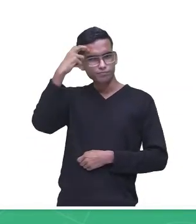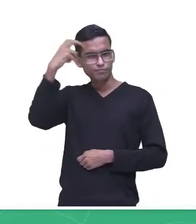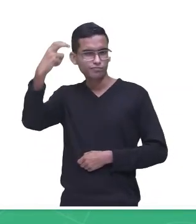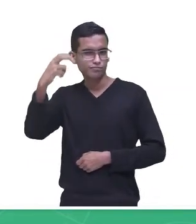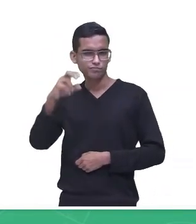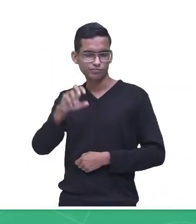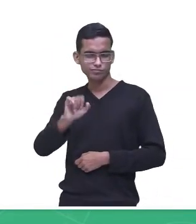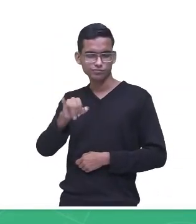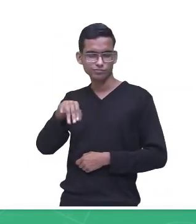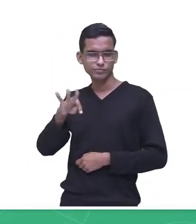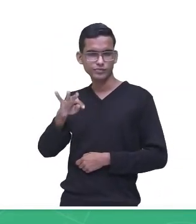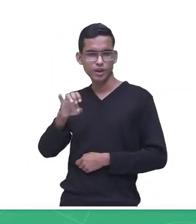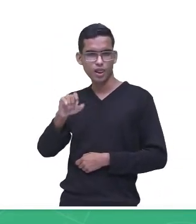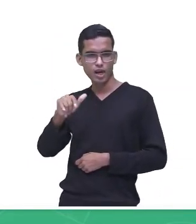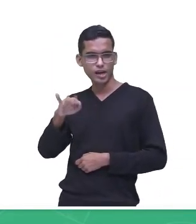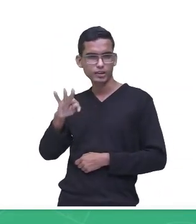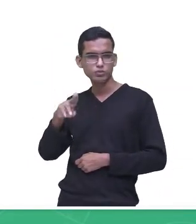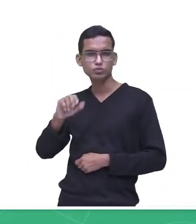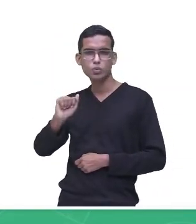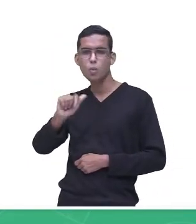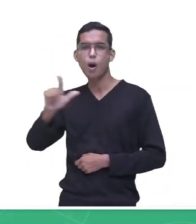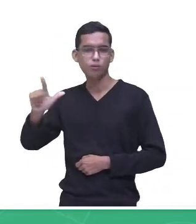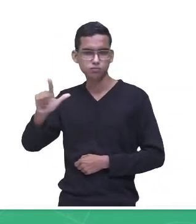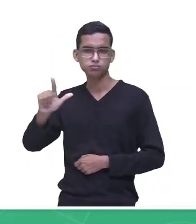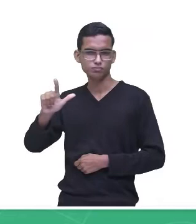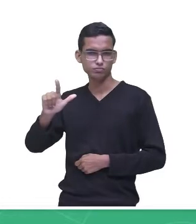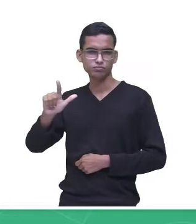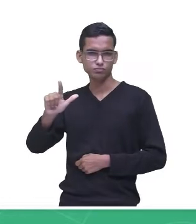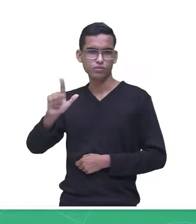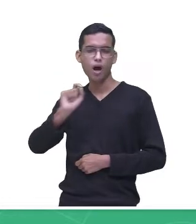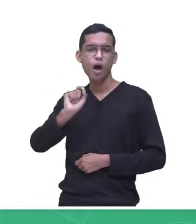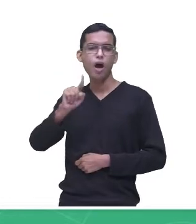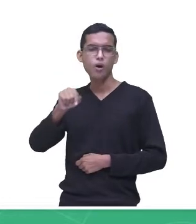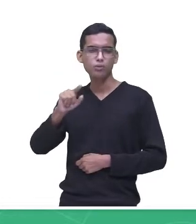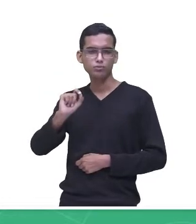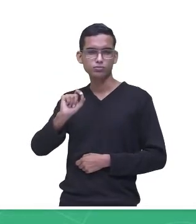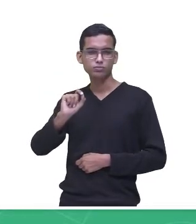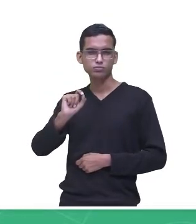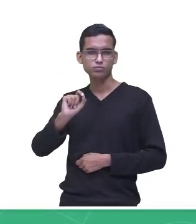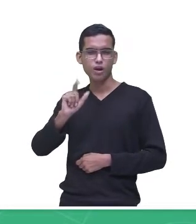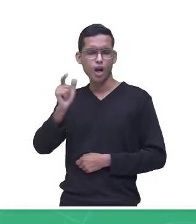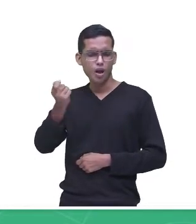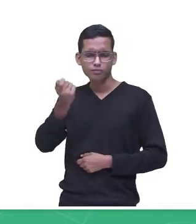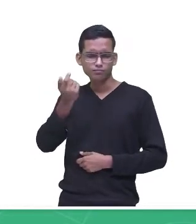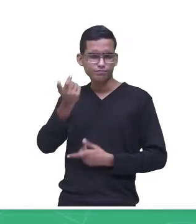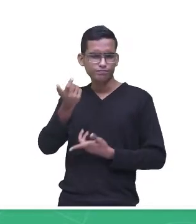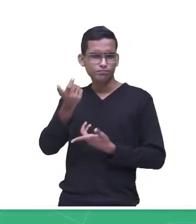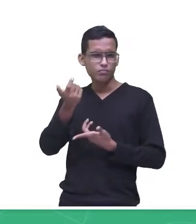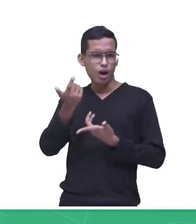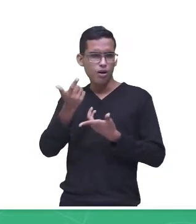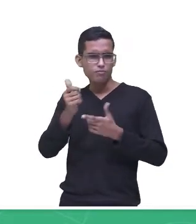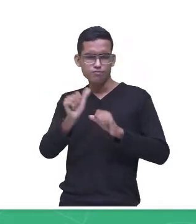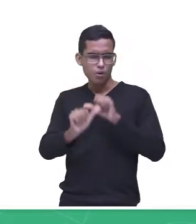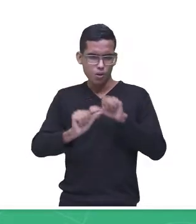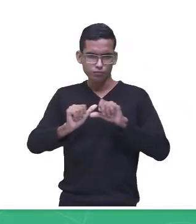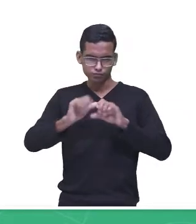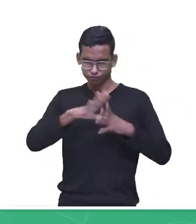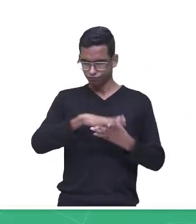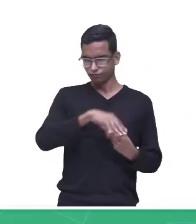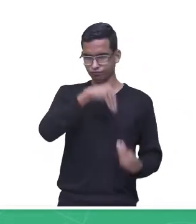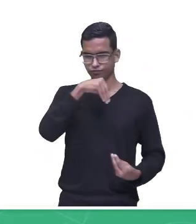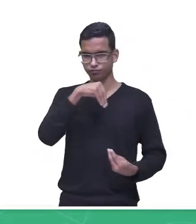vida intelectual, ela é o quê? Uma conversão da alma. Vamos ver então aqui? A